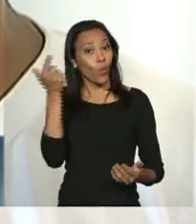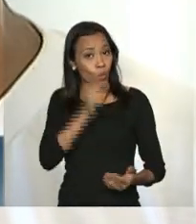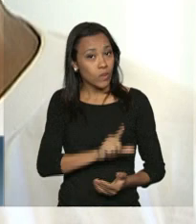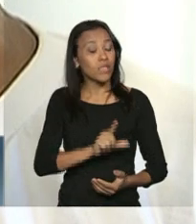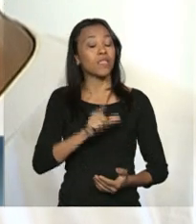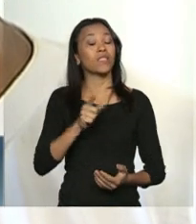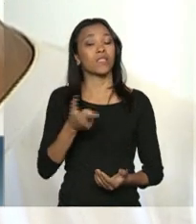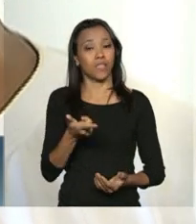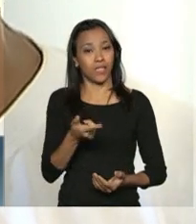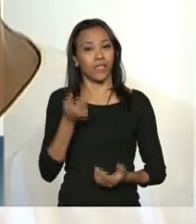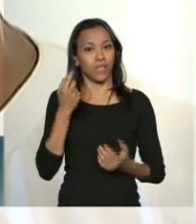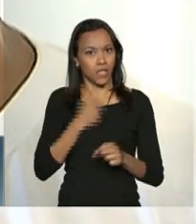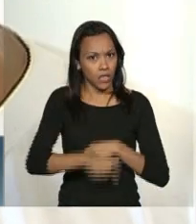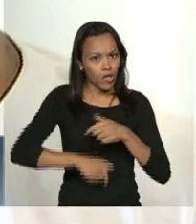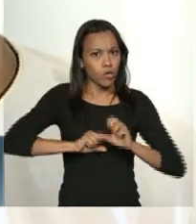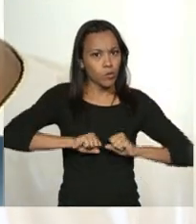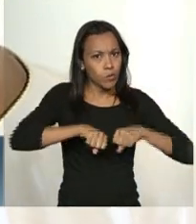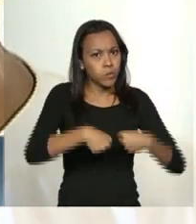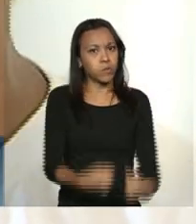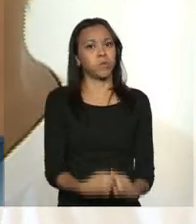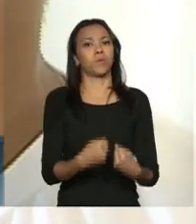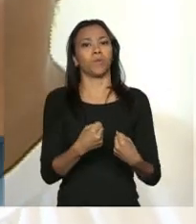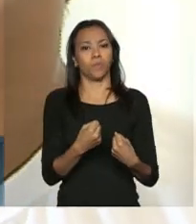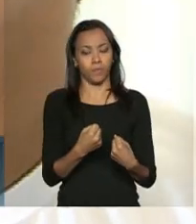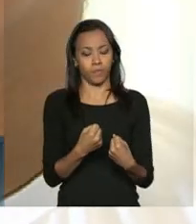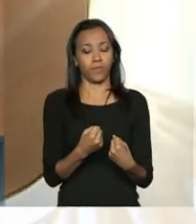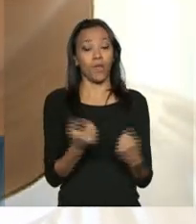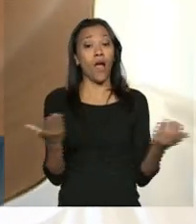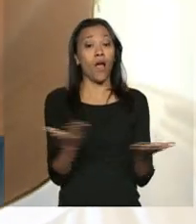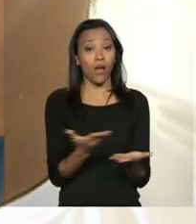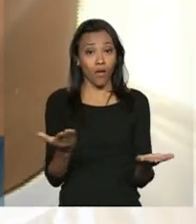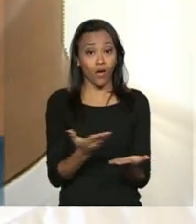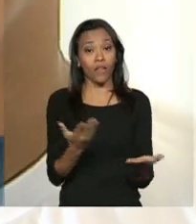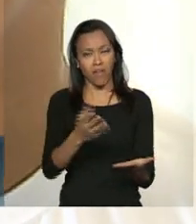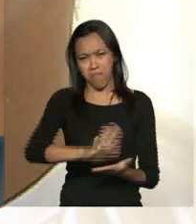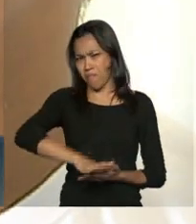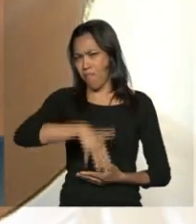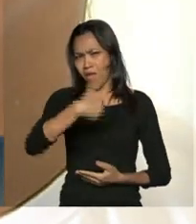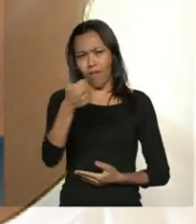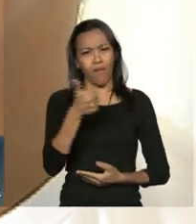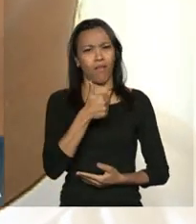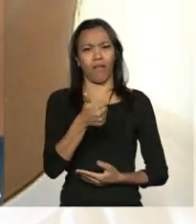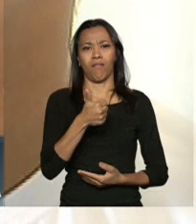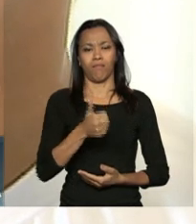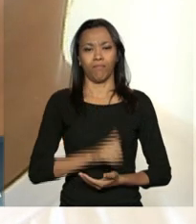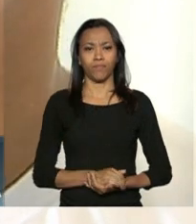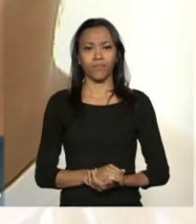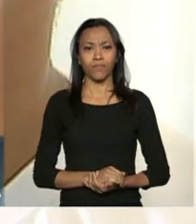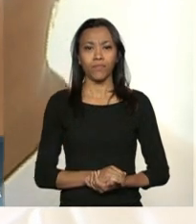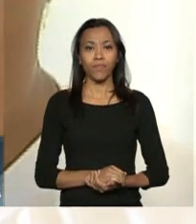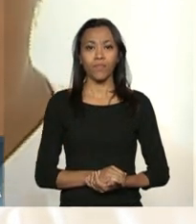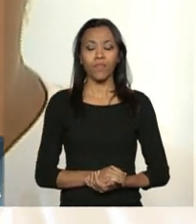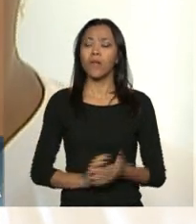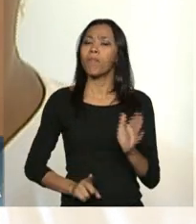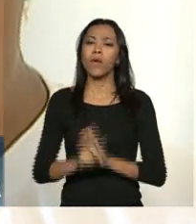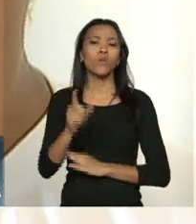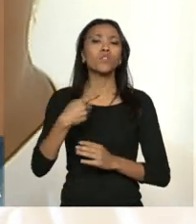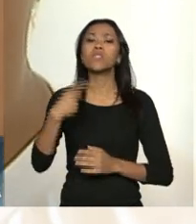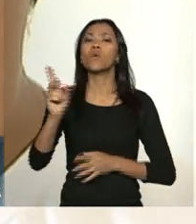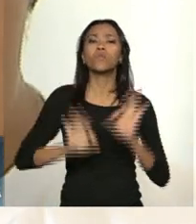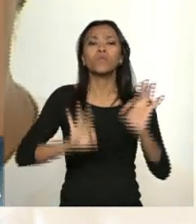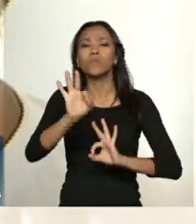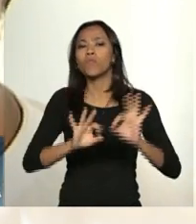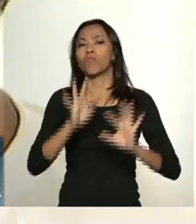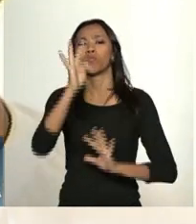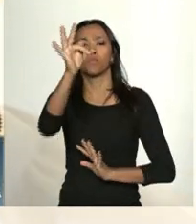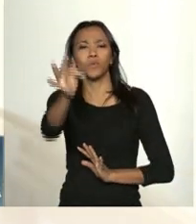consegui com bastante esforço da Juricaba, agora vai melhorar demais. E quais são os seus planos para o